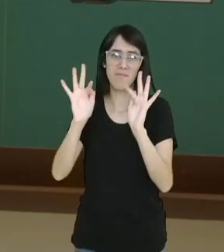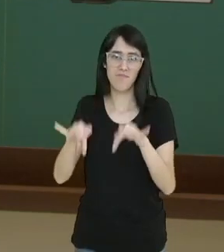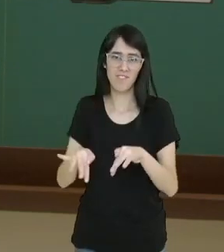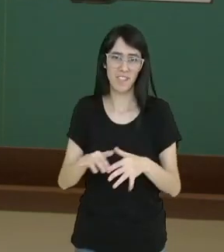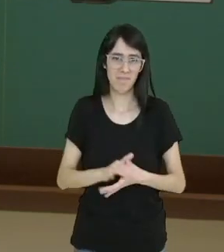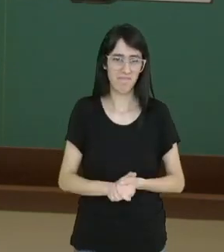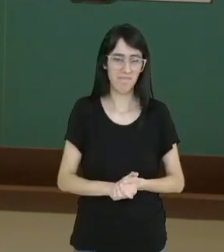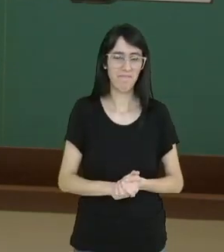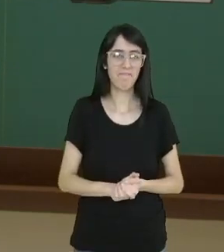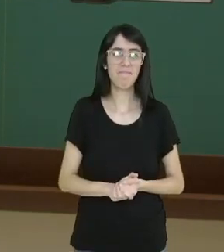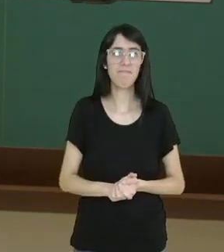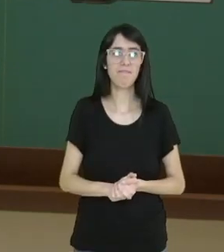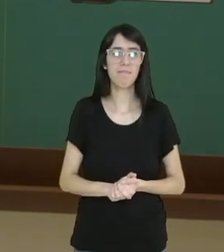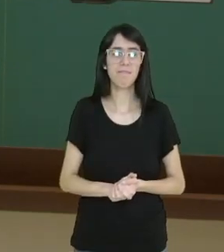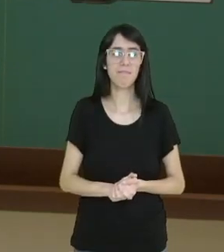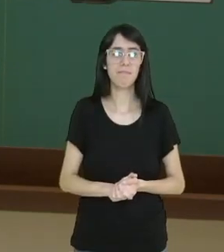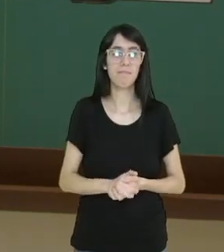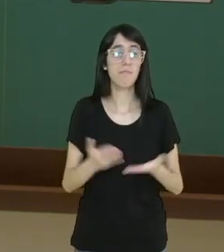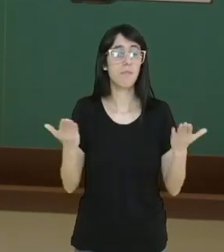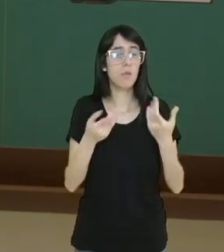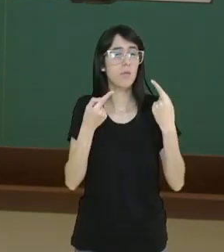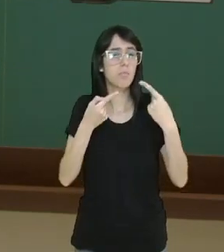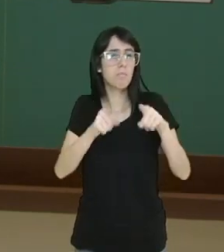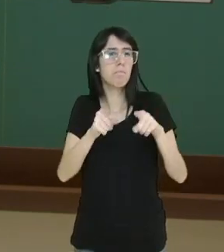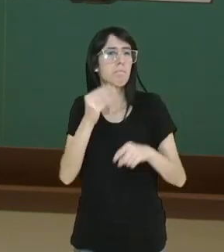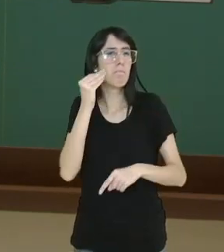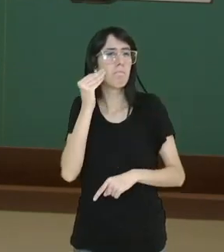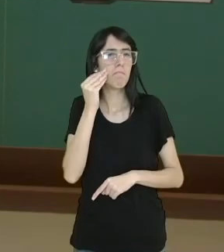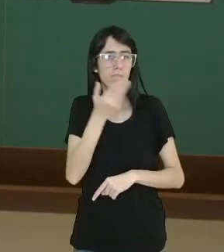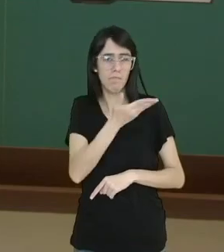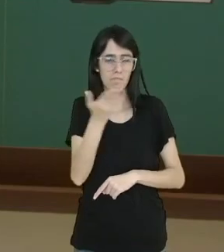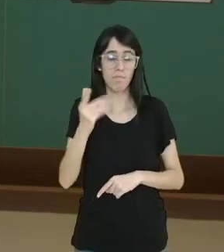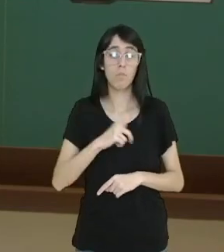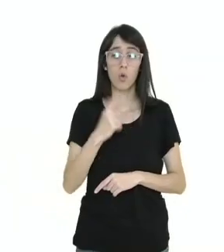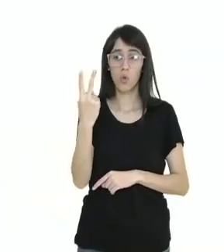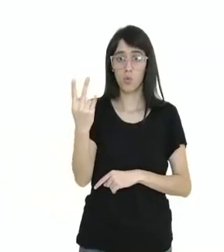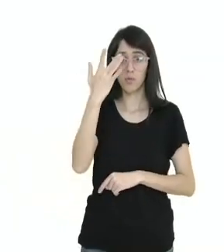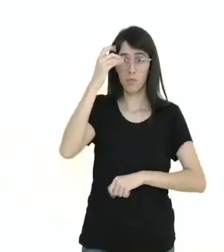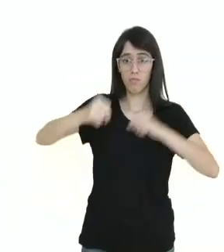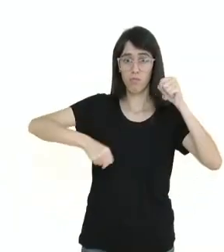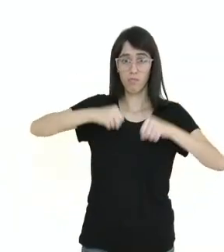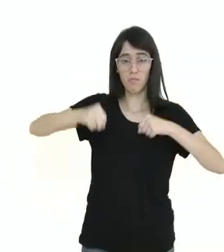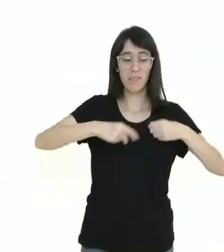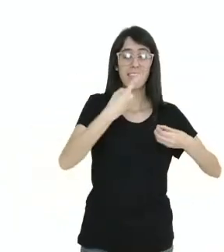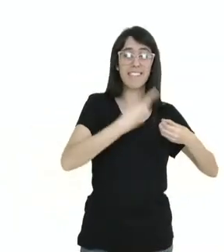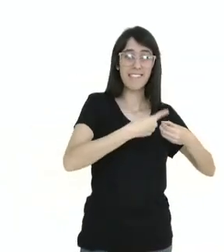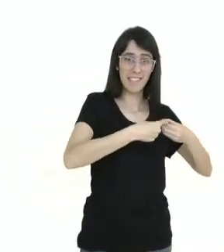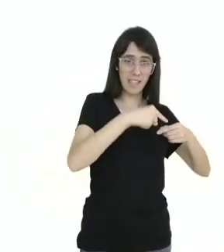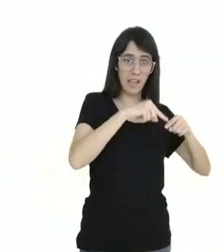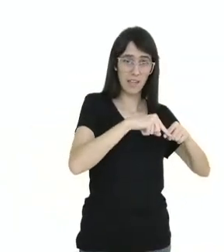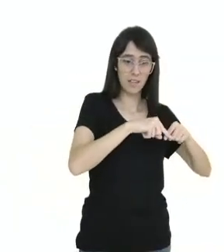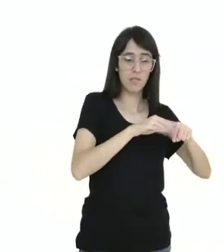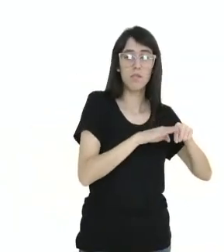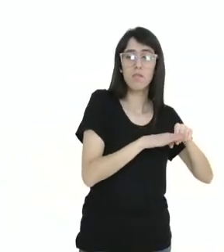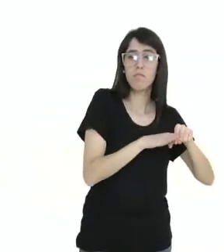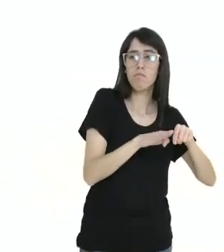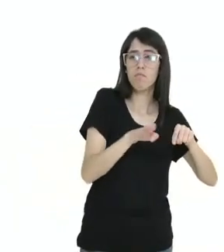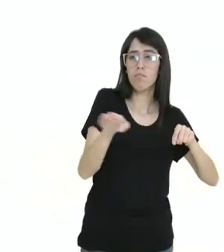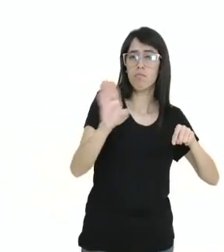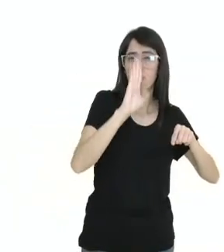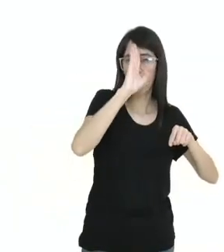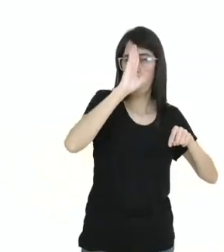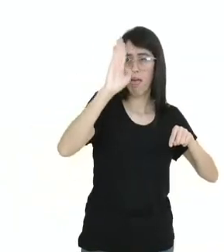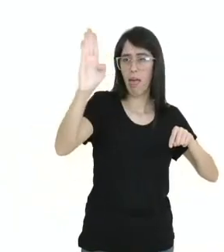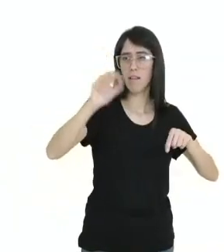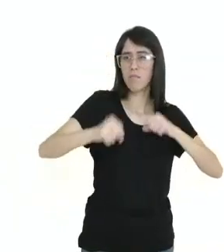são pedidas, ok? Eu tenho um desafio. 2 ciclistas partem de uma mesma cidade em direção reta. Um deles em